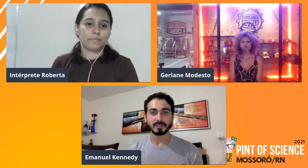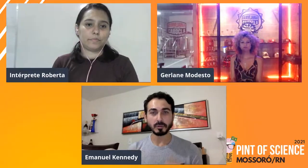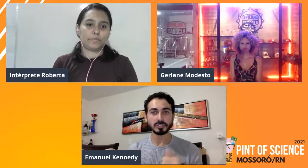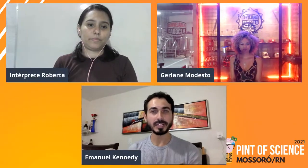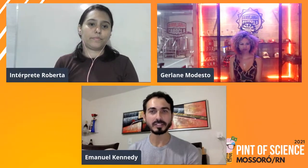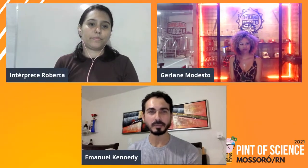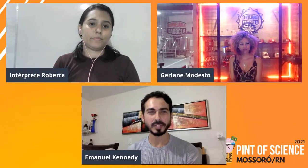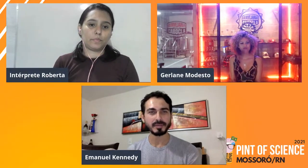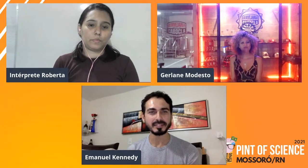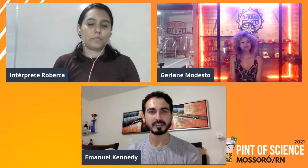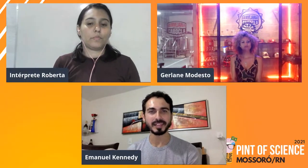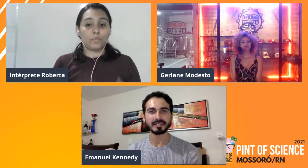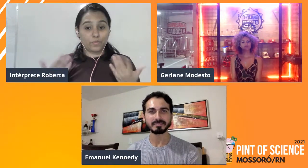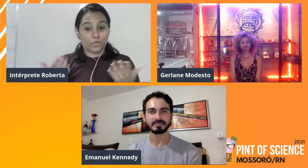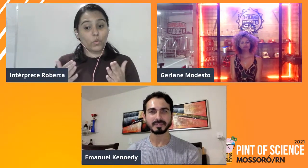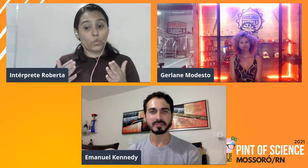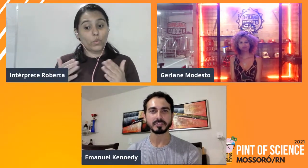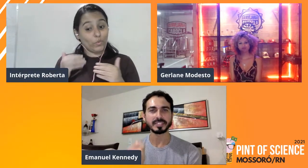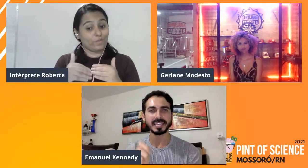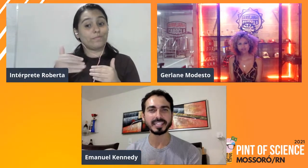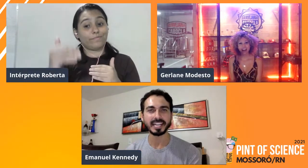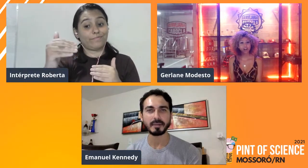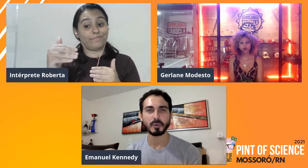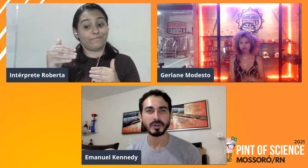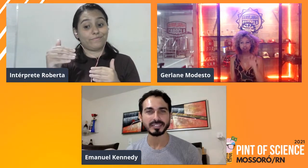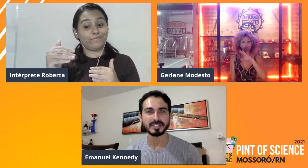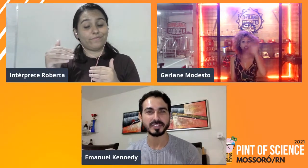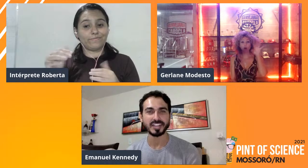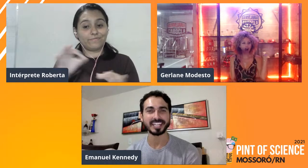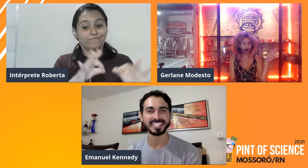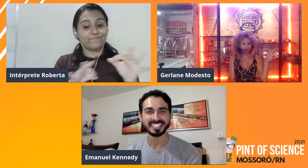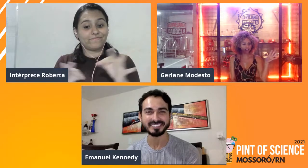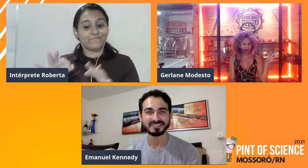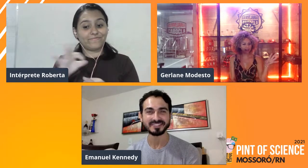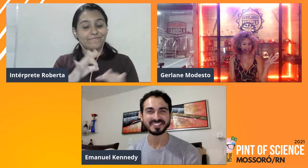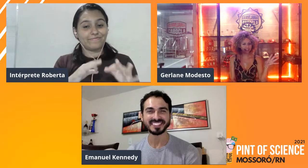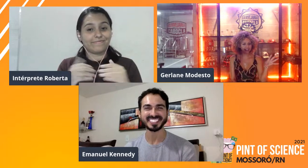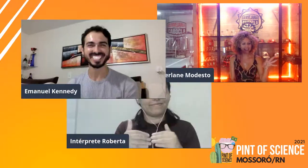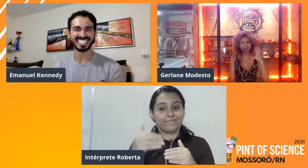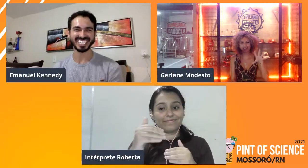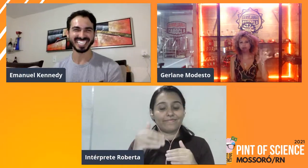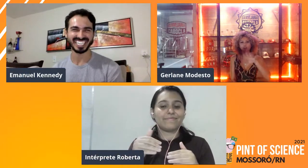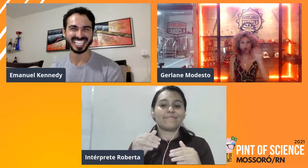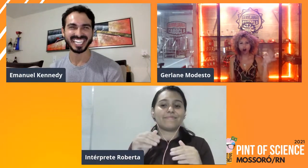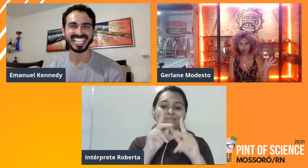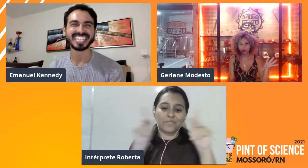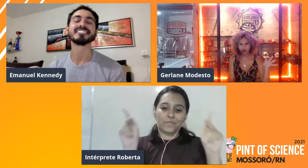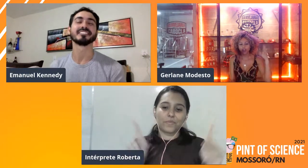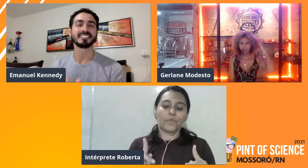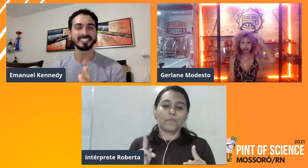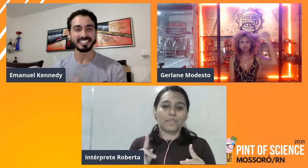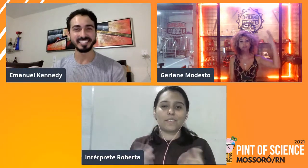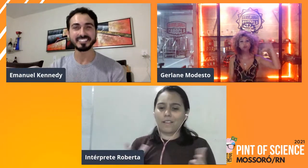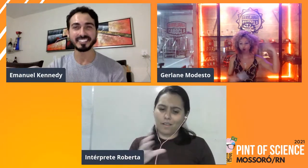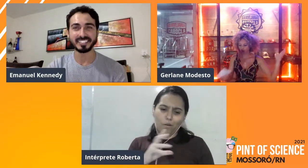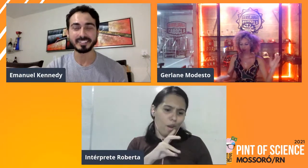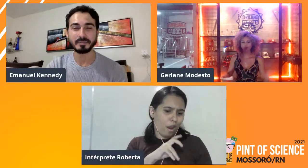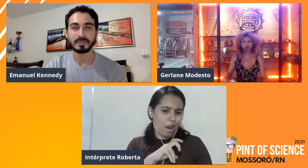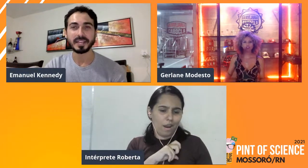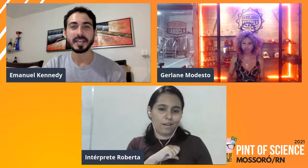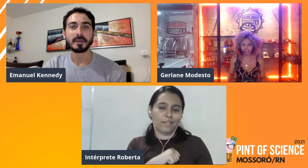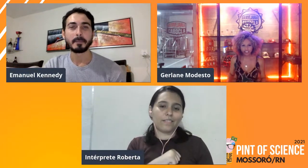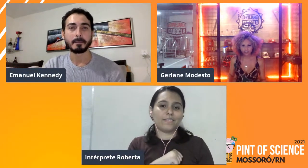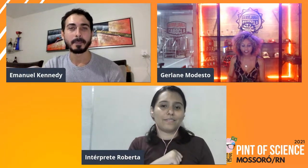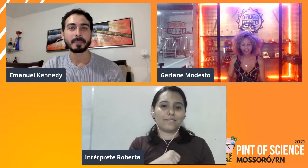Bom, vamos continuar nossa programação, né? Você está aí na Caboclo... Agora é uma coisa que eu amo também, né? Você sabe que eu amo. Já fui